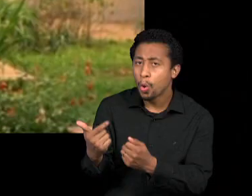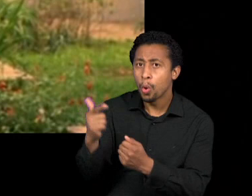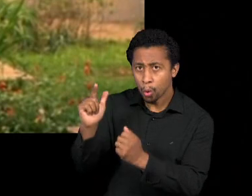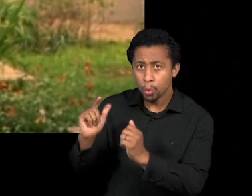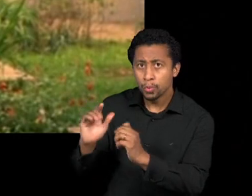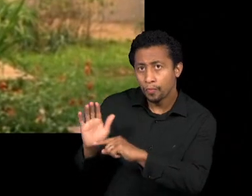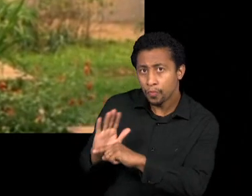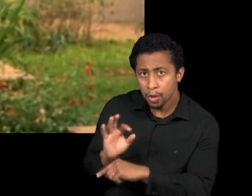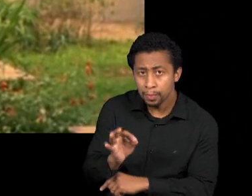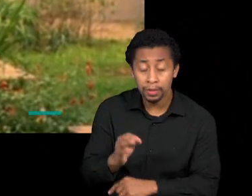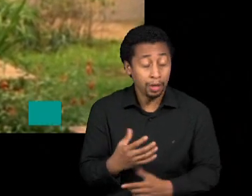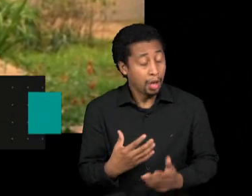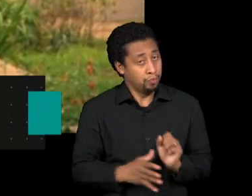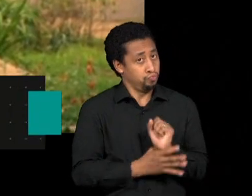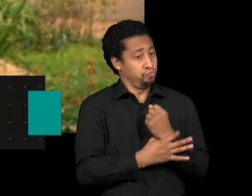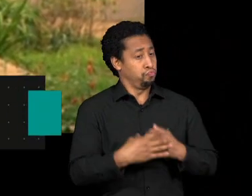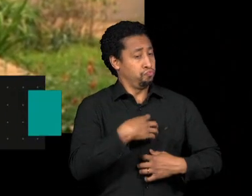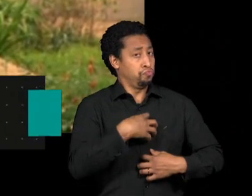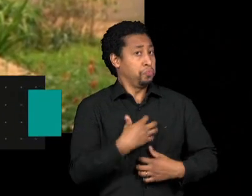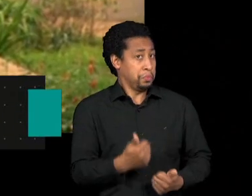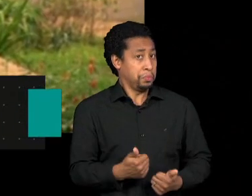segurança.